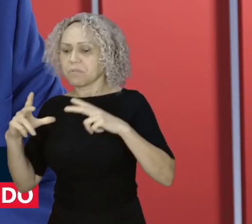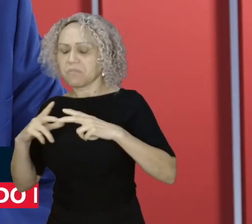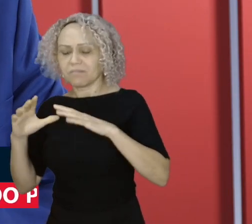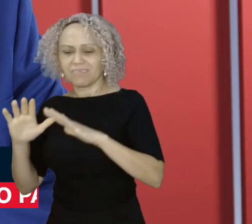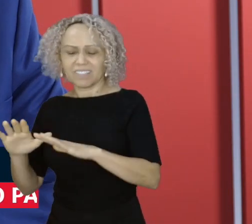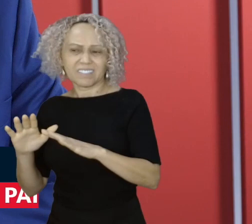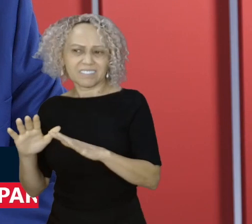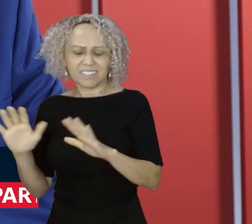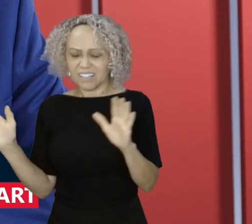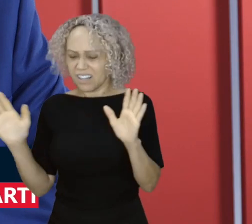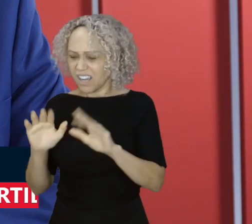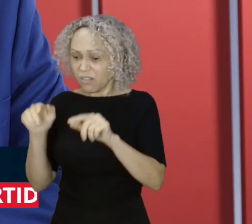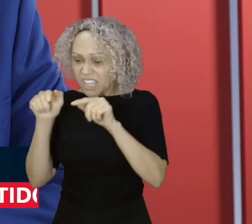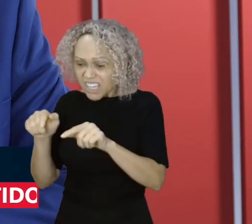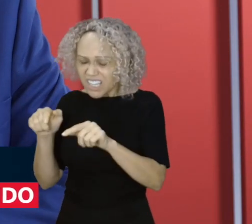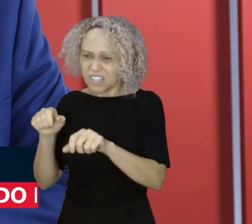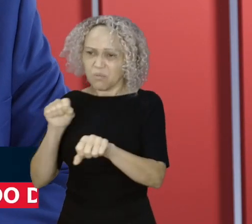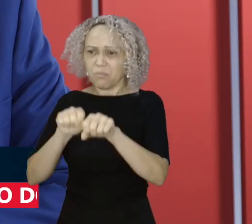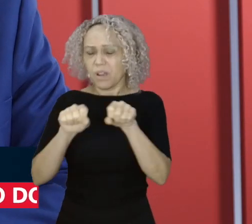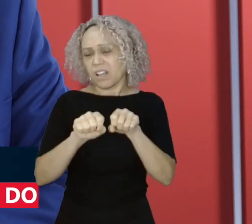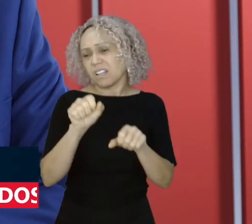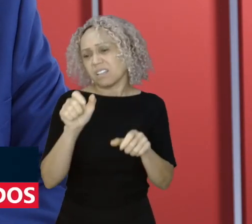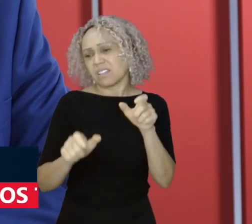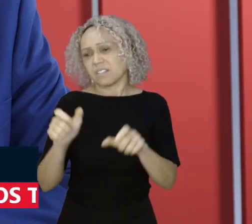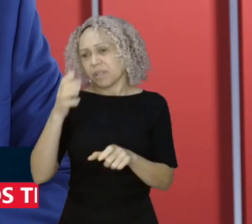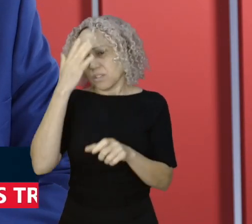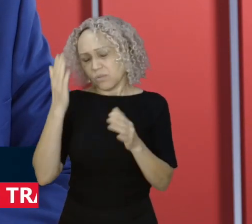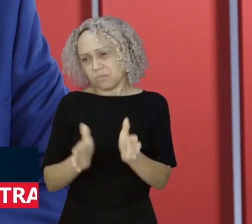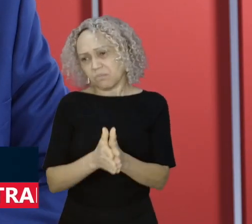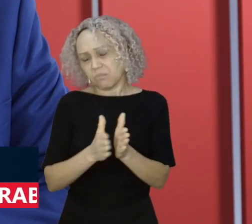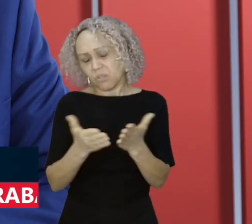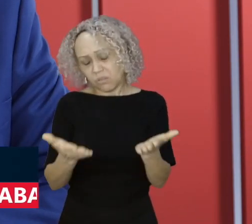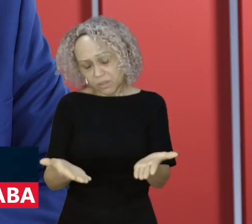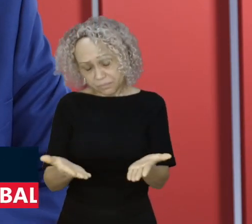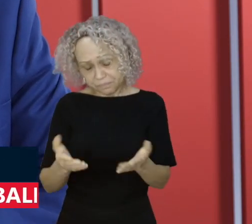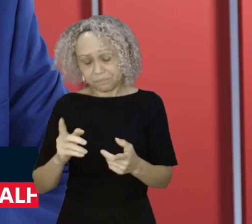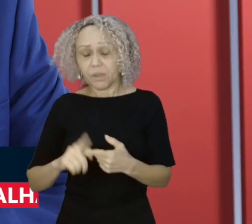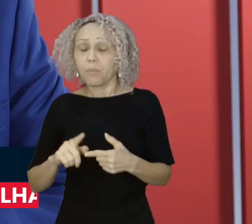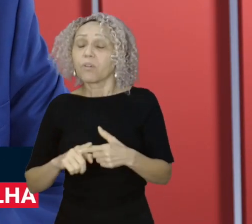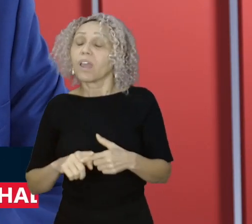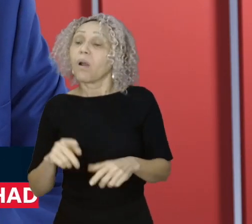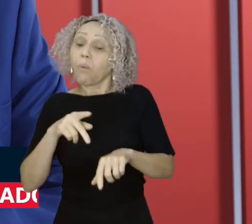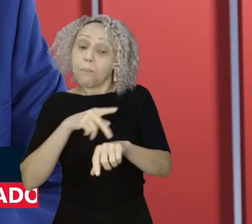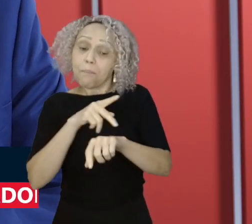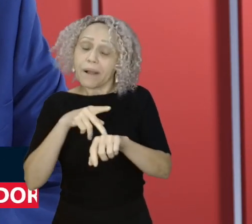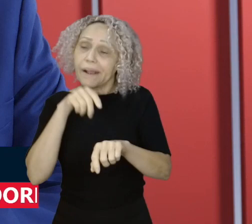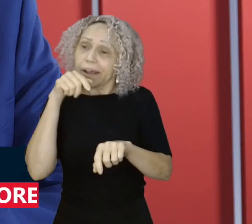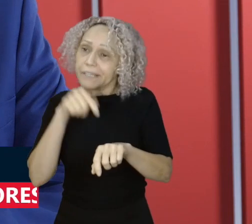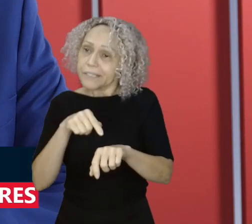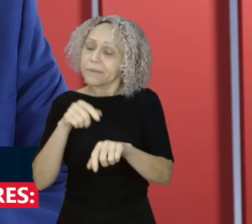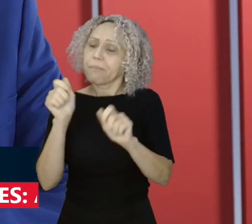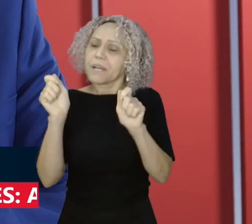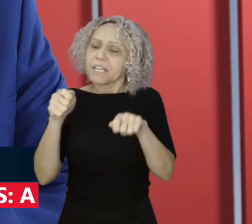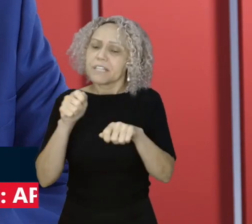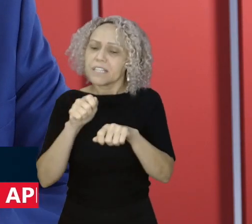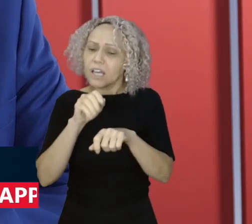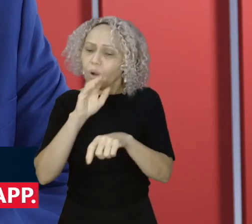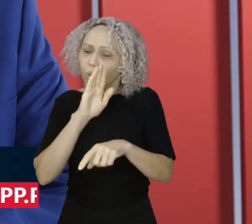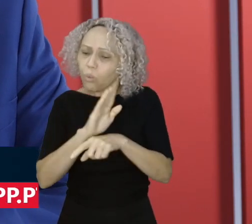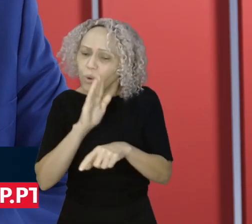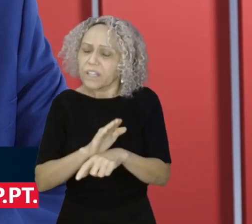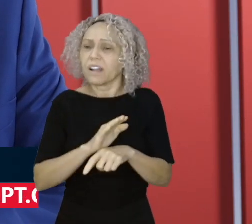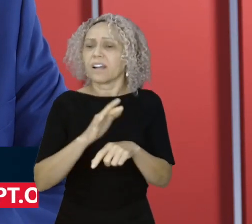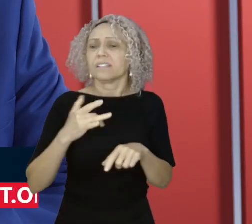é de fato indutor por obrigação, porque o Estado ele precisa cuidar dessas necessidades. Então nós do Partido